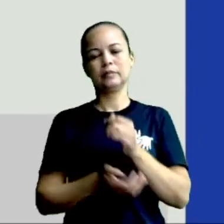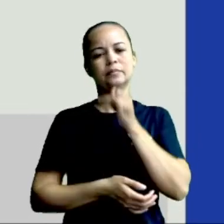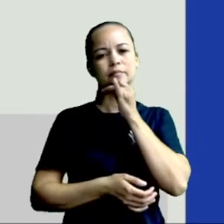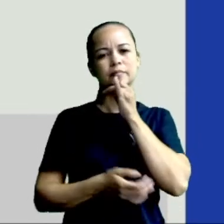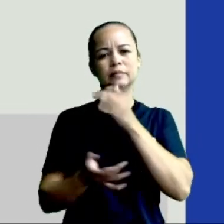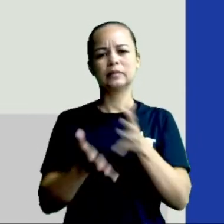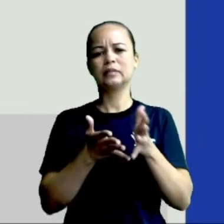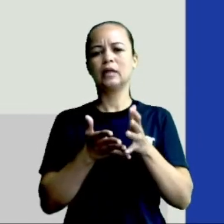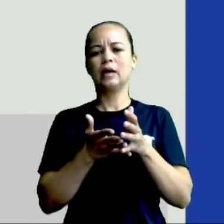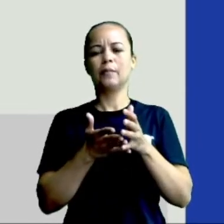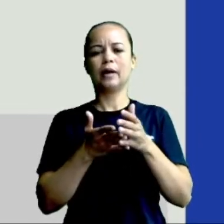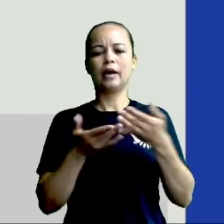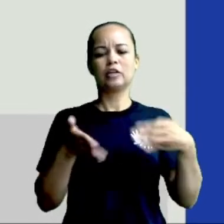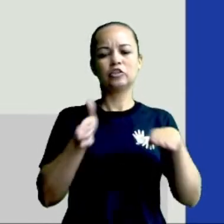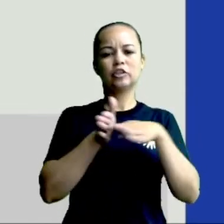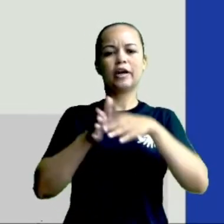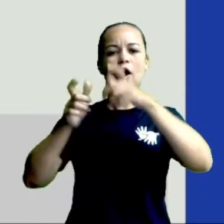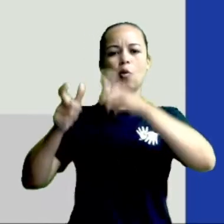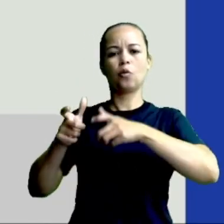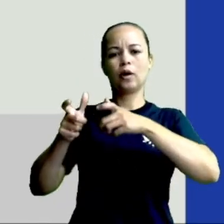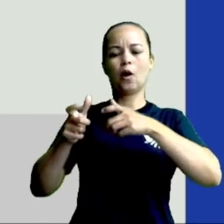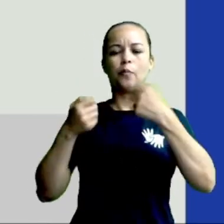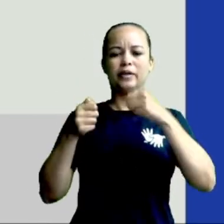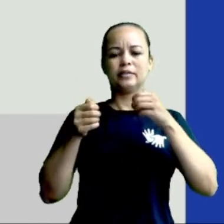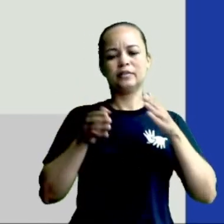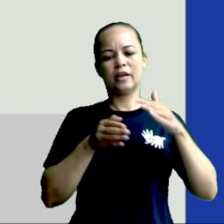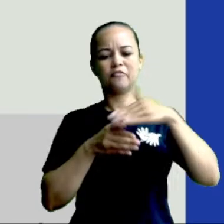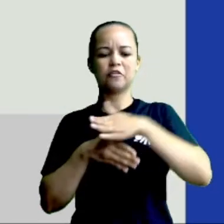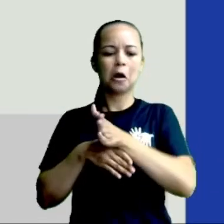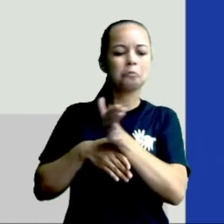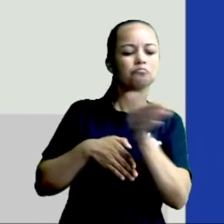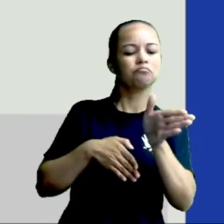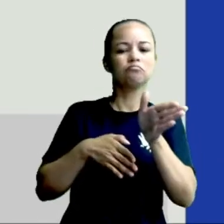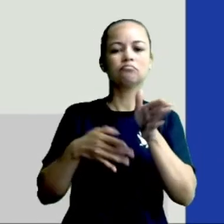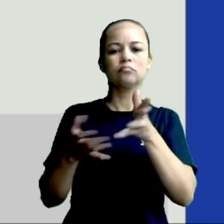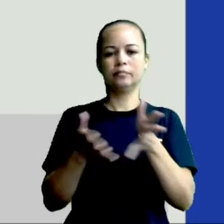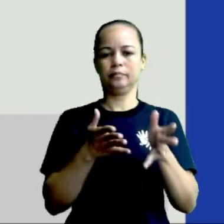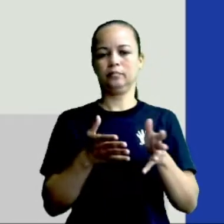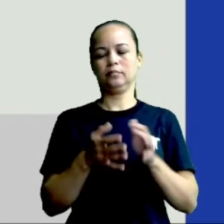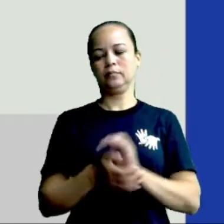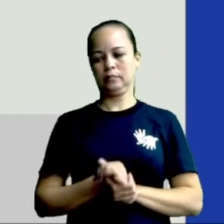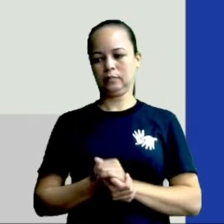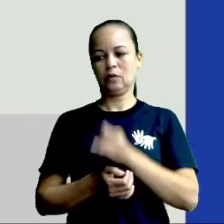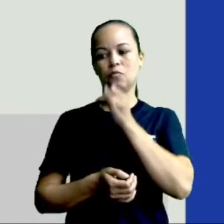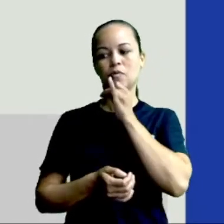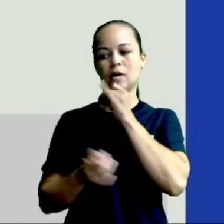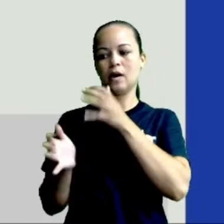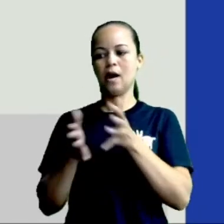tive de virar à esquerda. A caixa está guardada dentro do guarda-roupa.